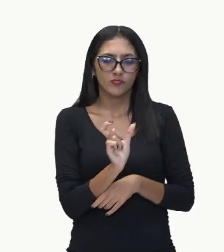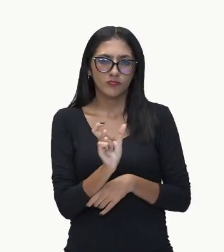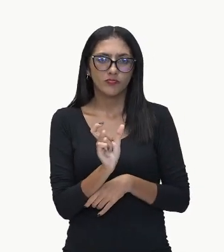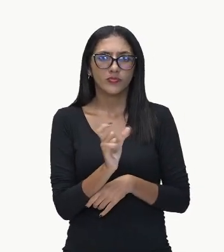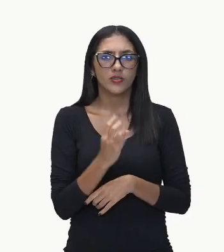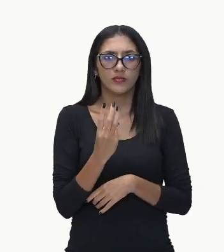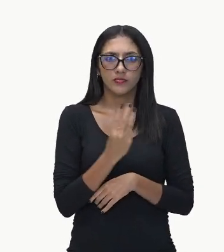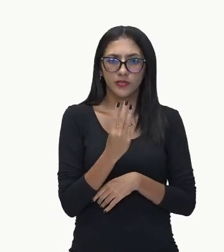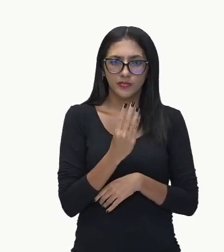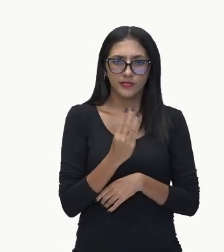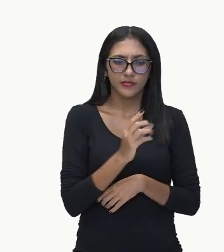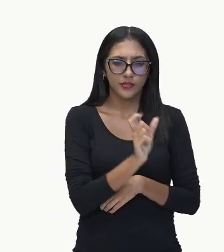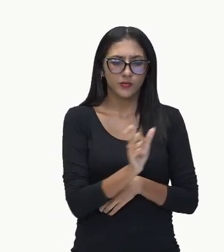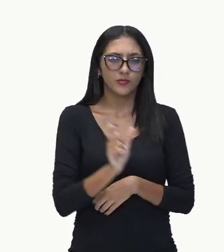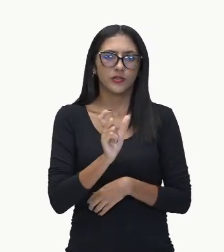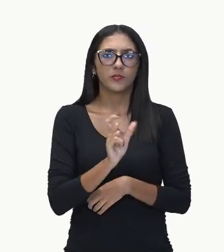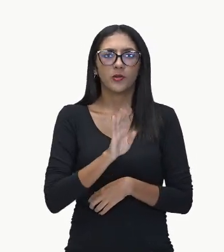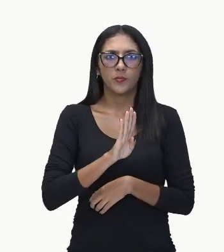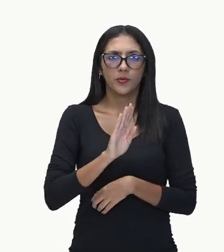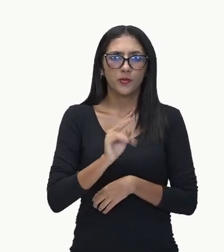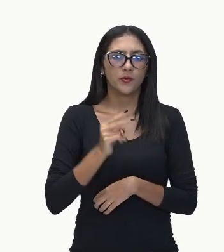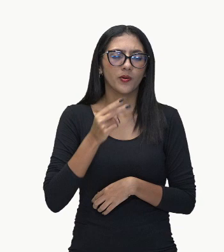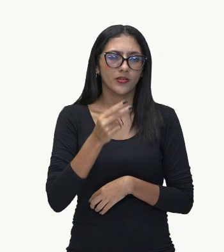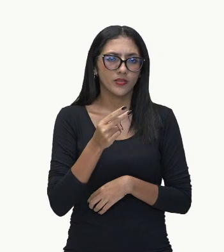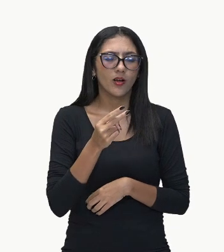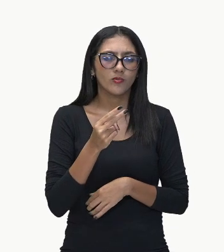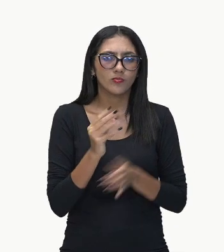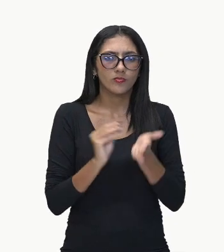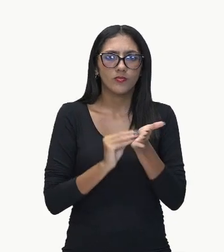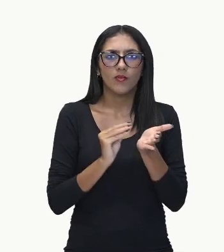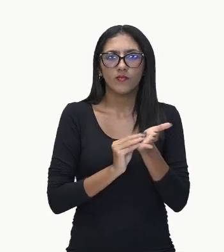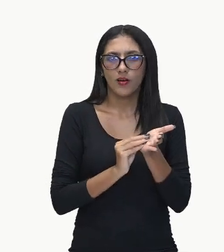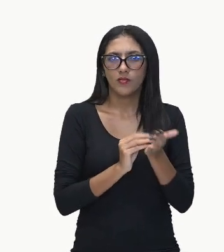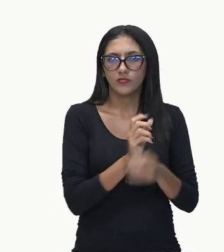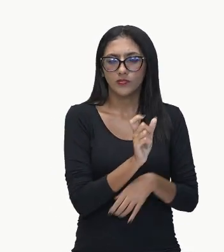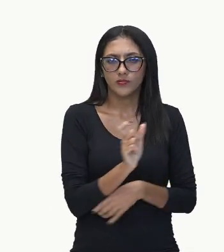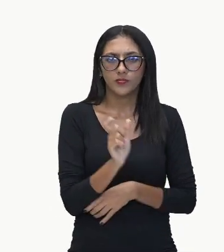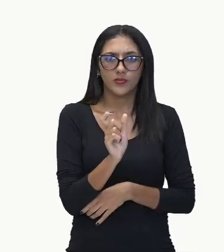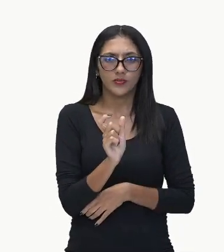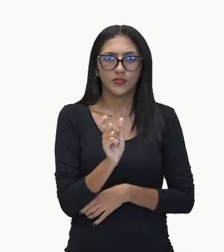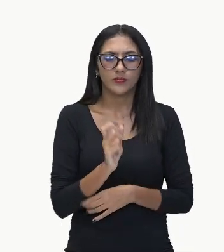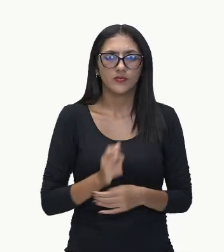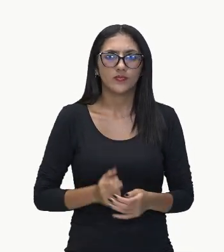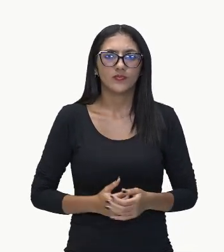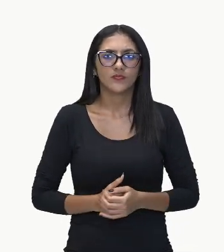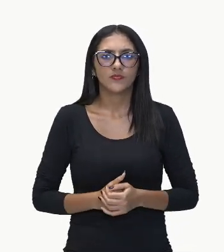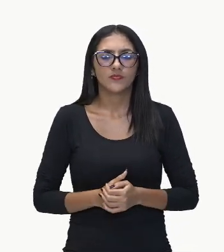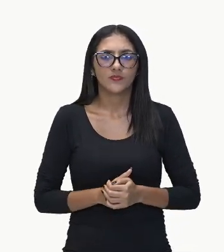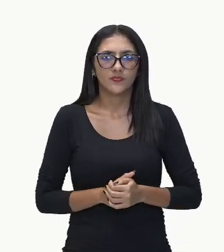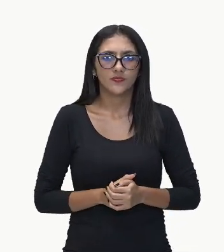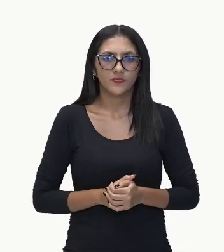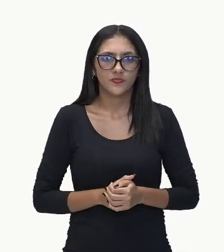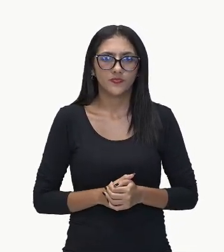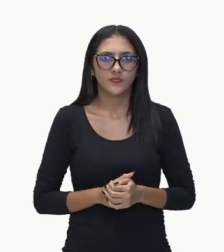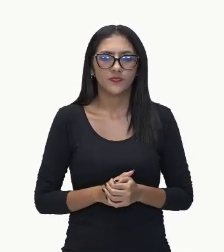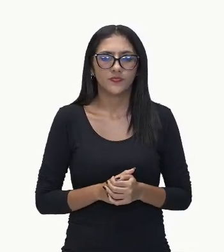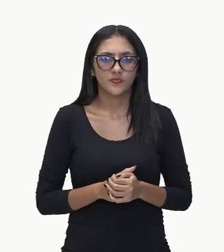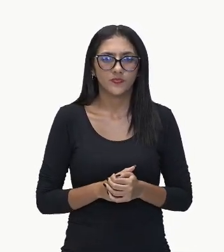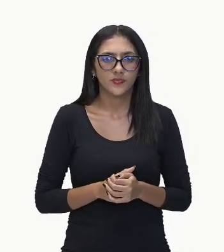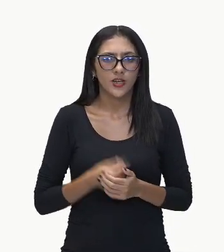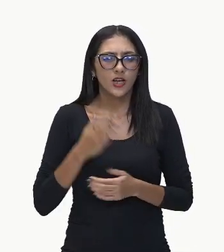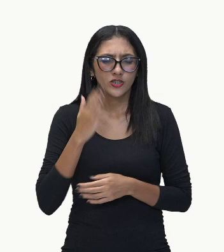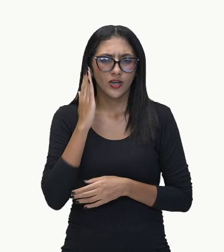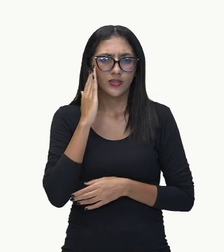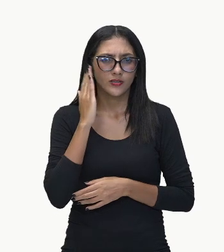termo que está faltando né Vamos acrescentar aqui o termo independente né o termo constante E aí mas você sabe que esse termo constante ele